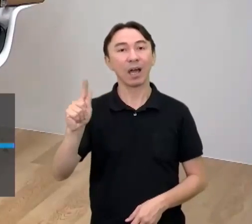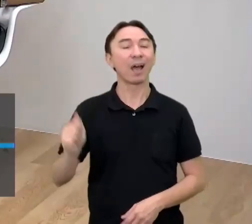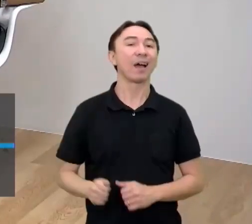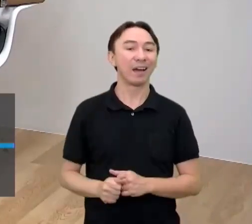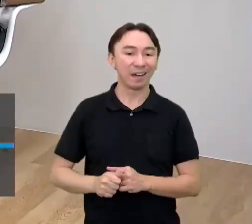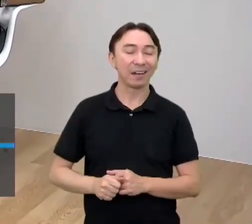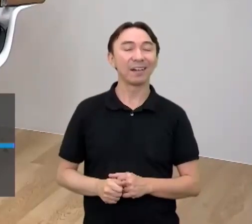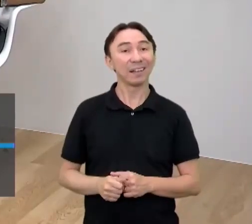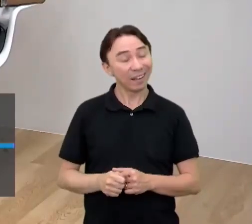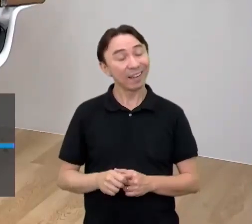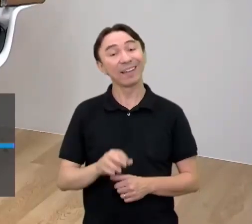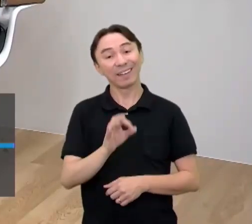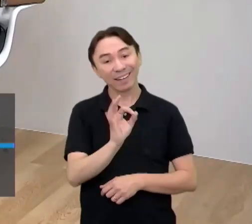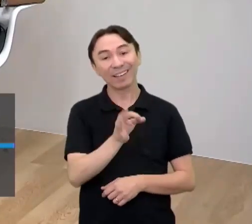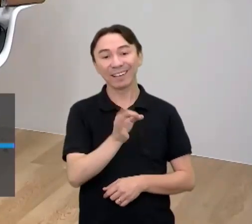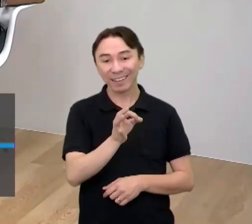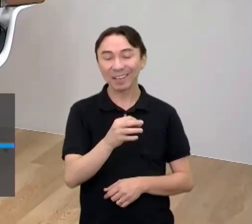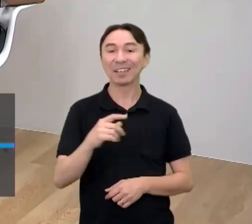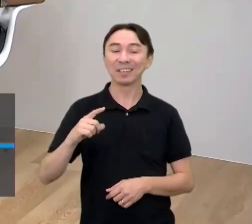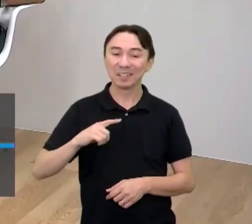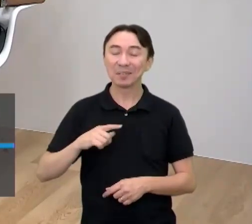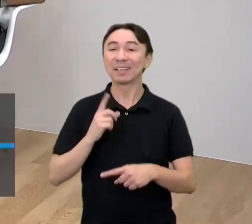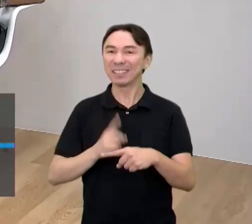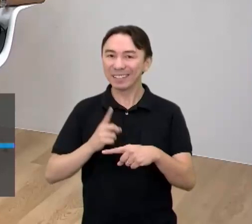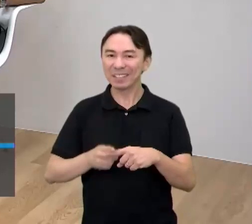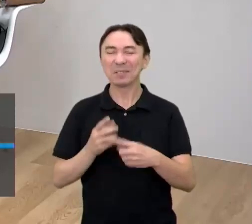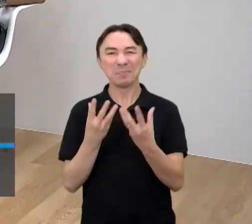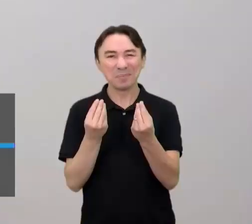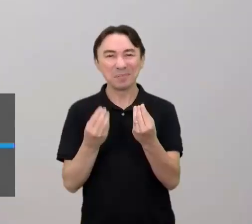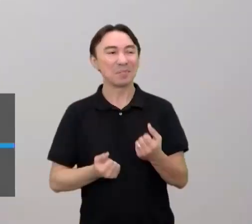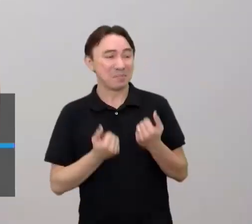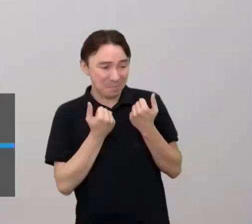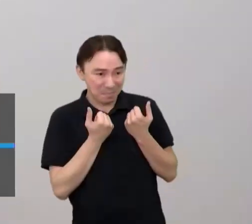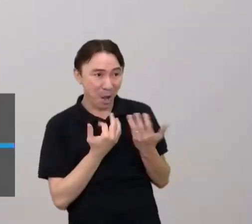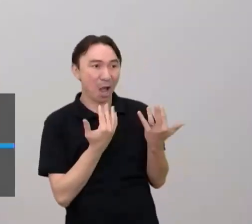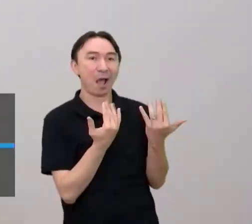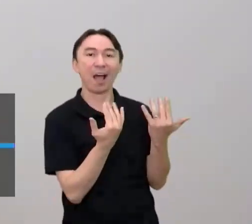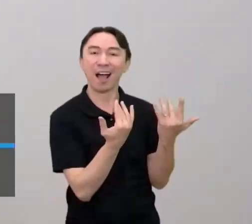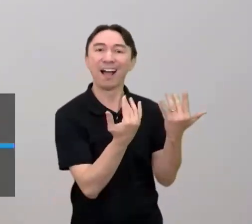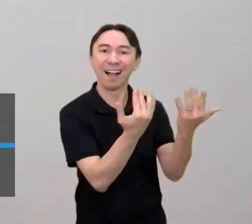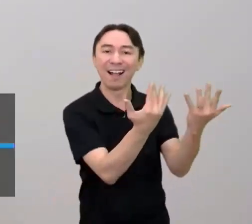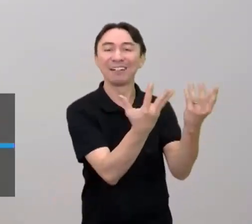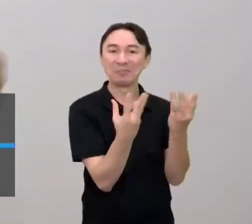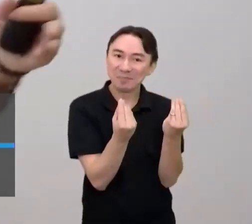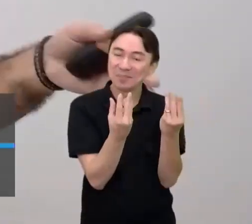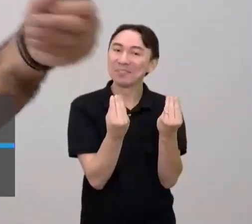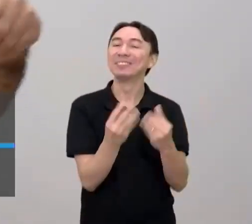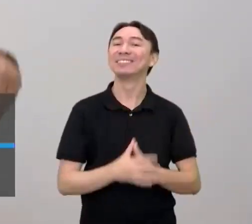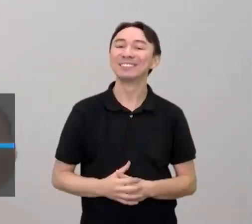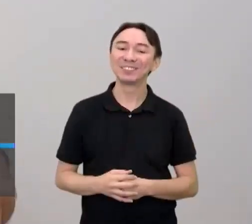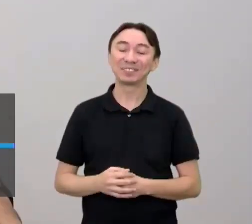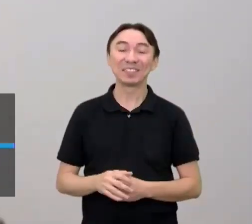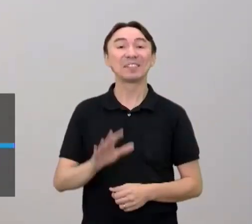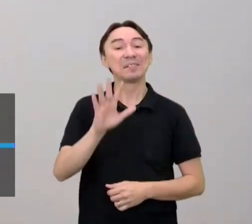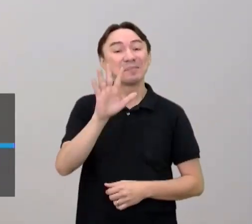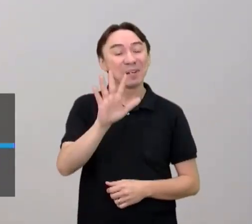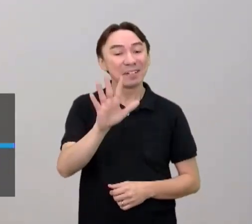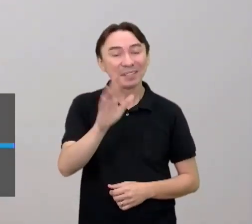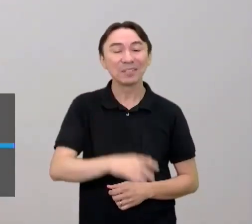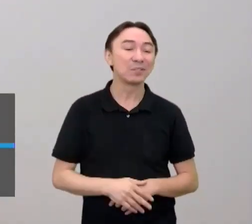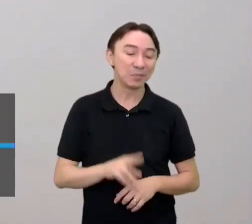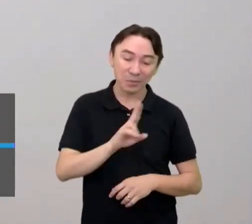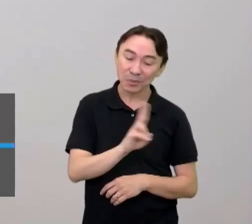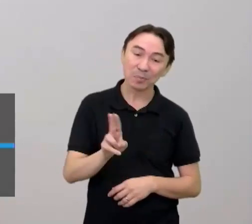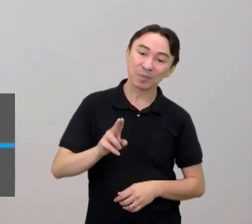Piratininga, né? Isso, por causa dos campos de Piratininga. Agora, o mais lendário, que é mais legal, é o porquê do nome